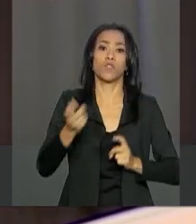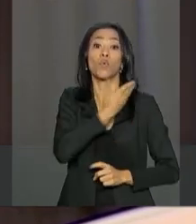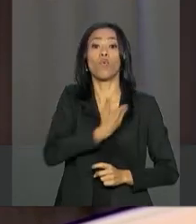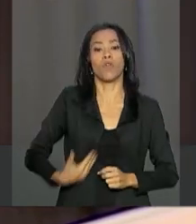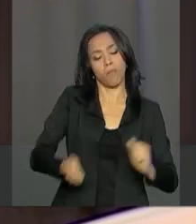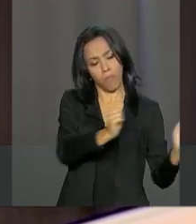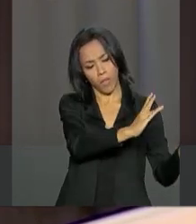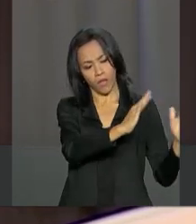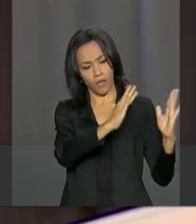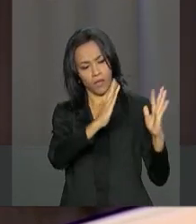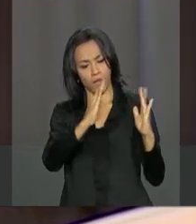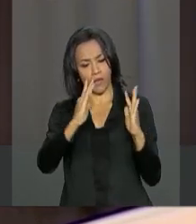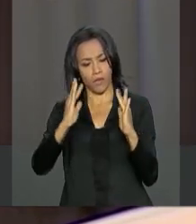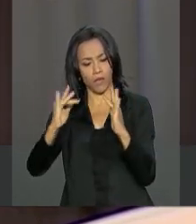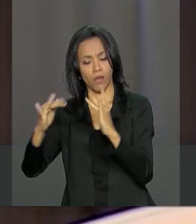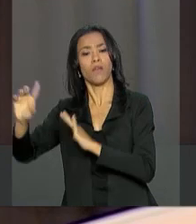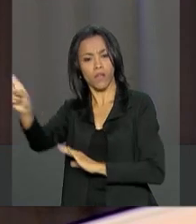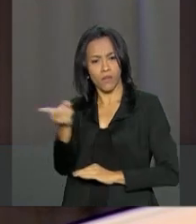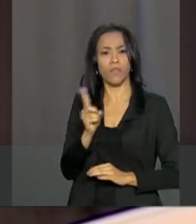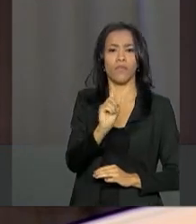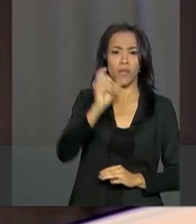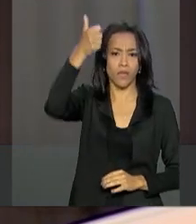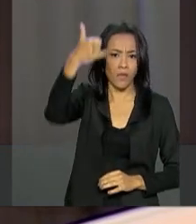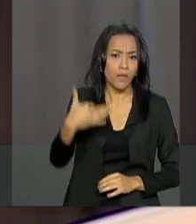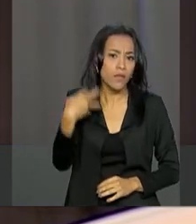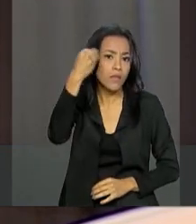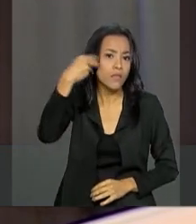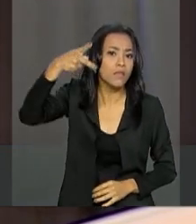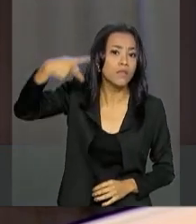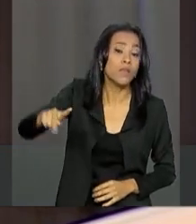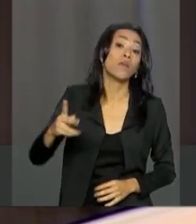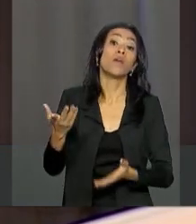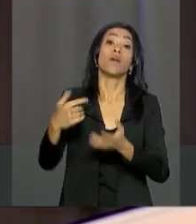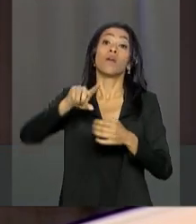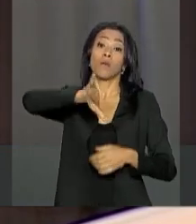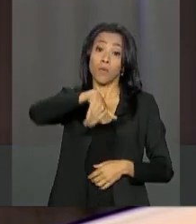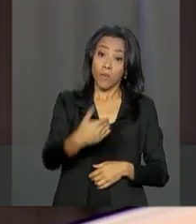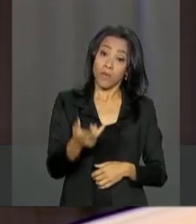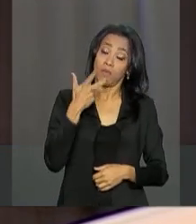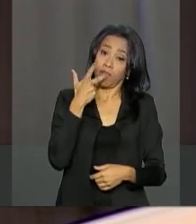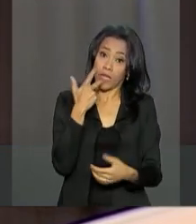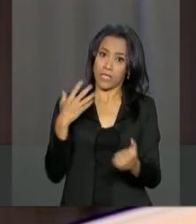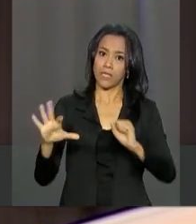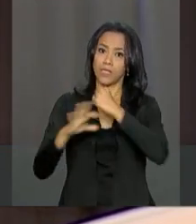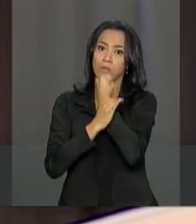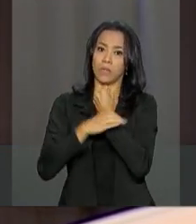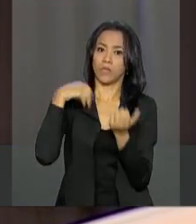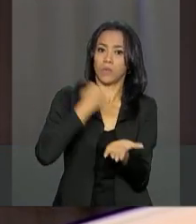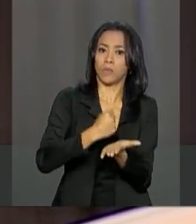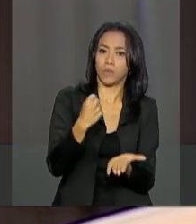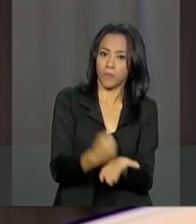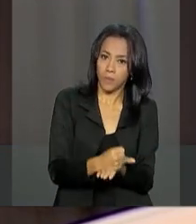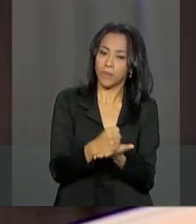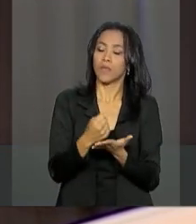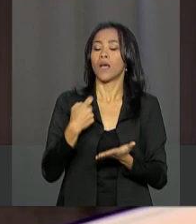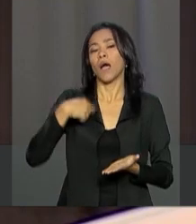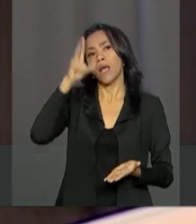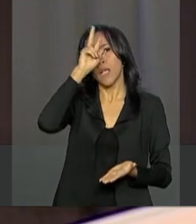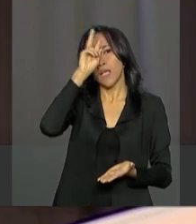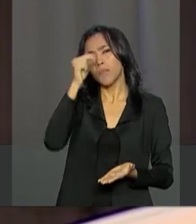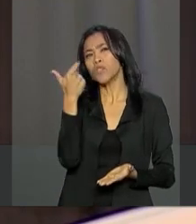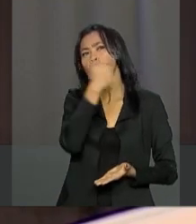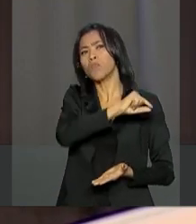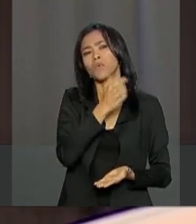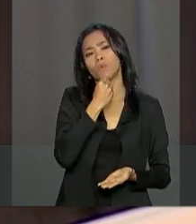todo esse período. De igual maneira, quando o Robson fala em segurança jurídica, oportuníssima a presença do Joaquim Falcão. Eu